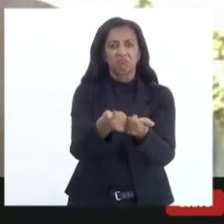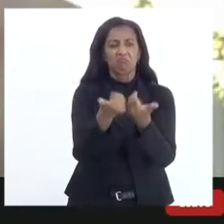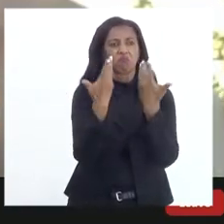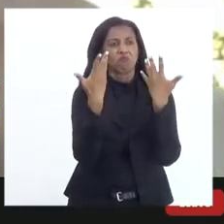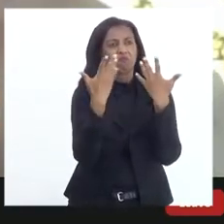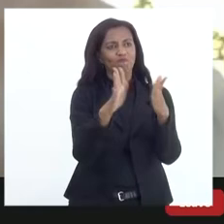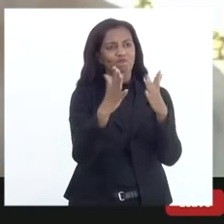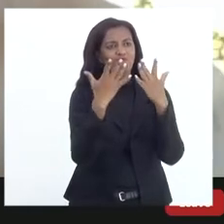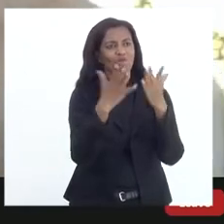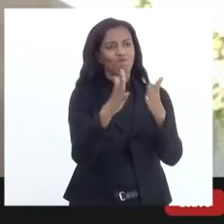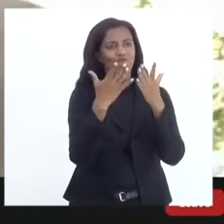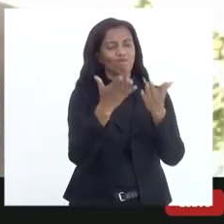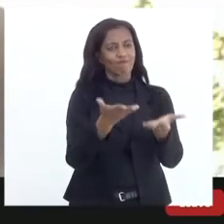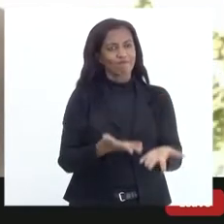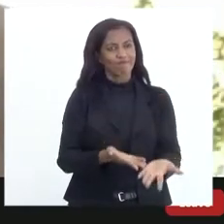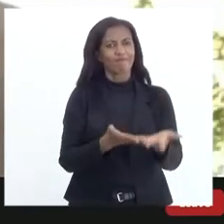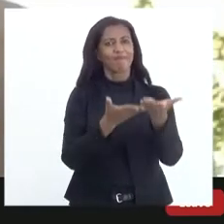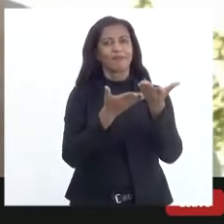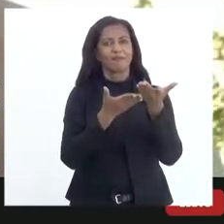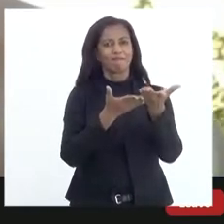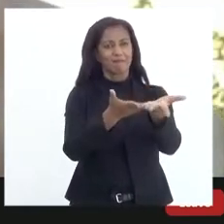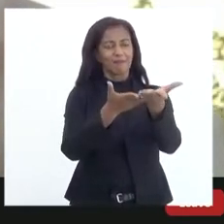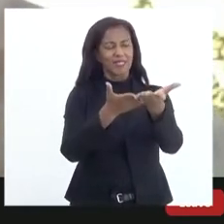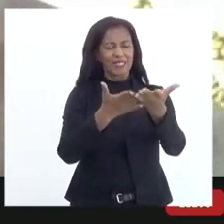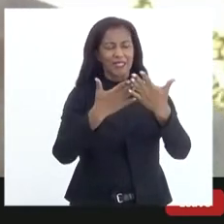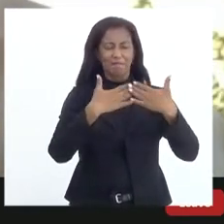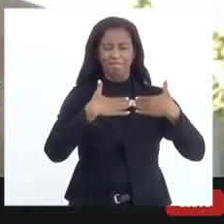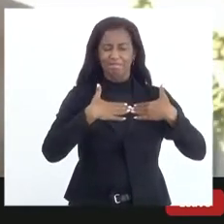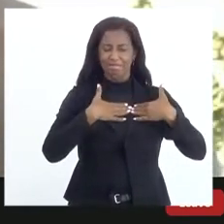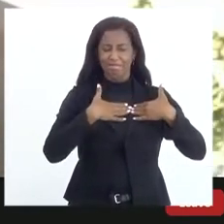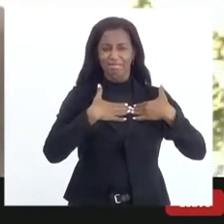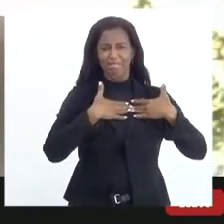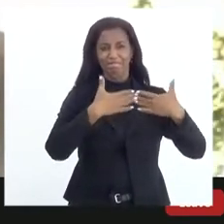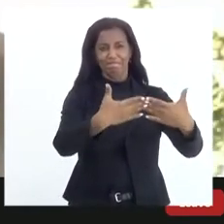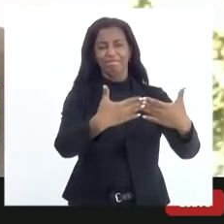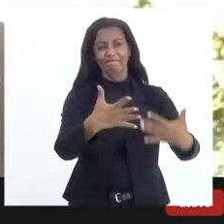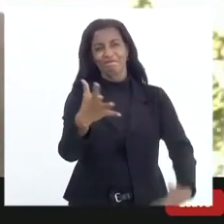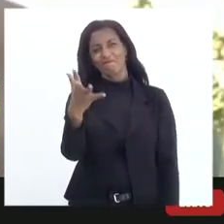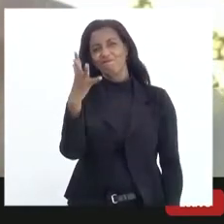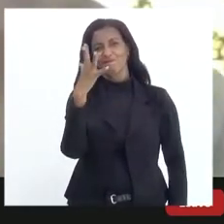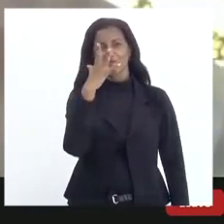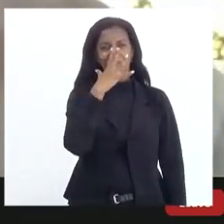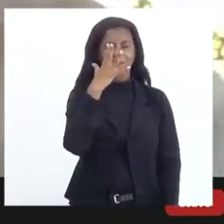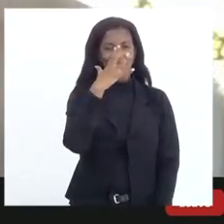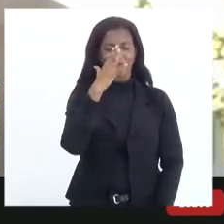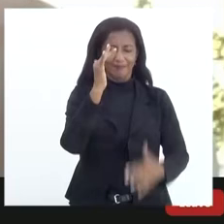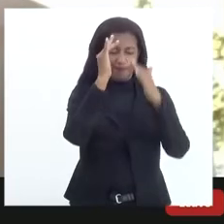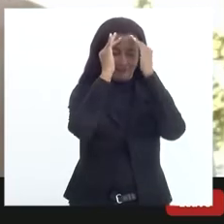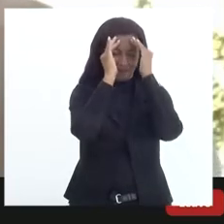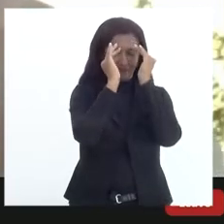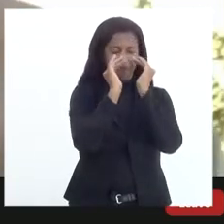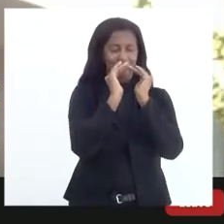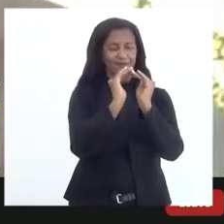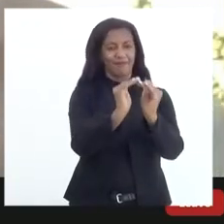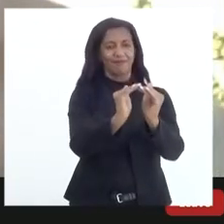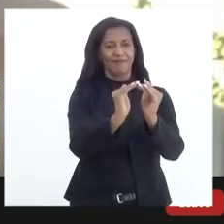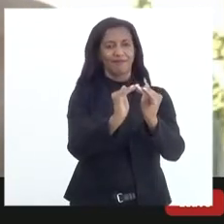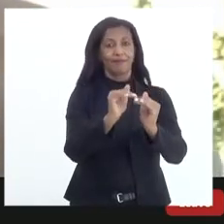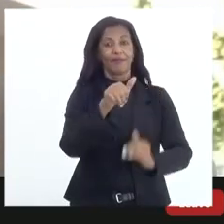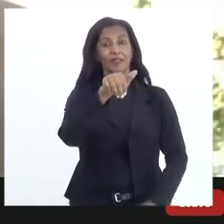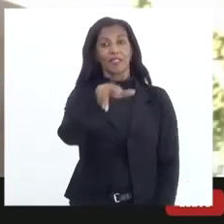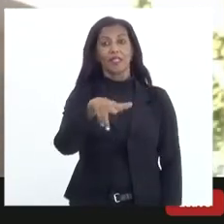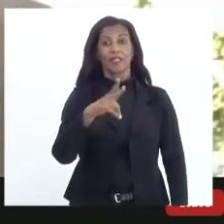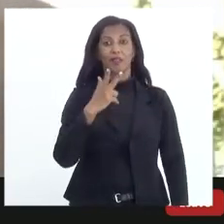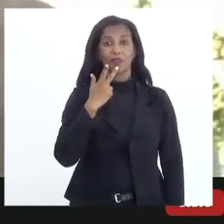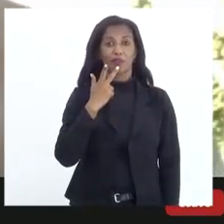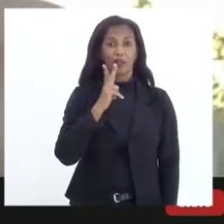então a senhora seja credora da minha mais genuína admiração e respeito. Quem está lhe falando é uma pessoa